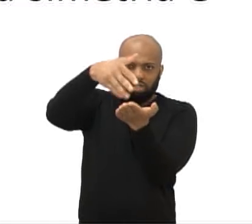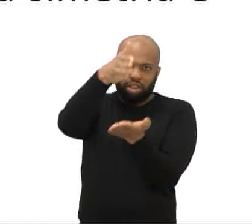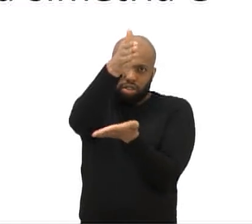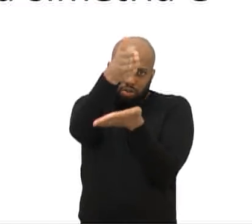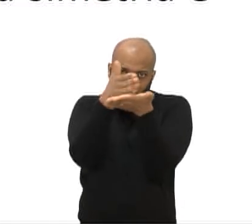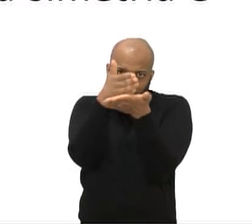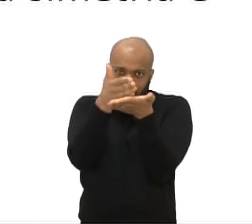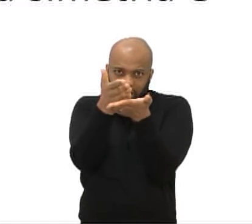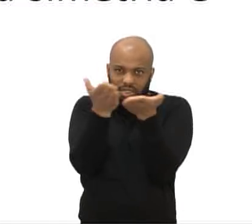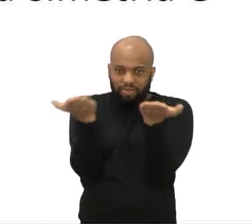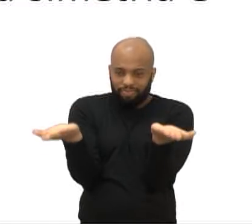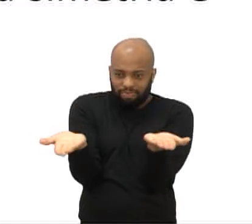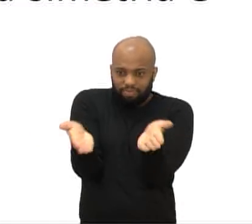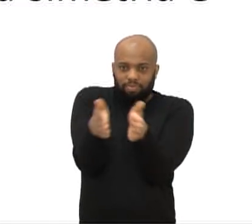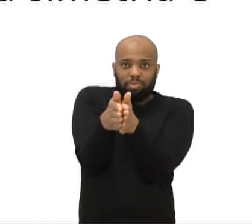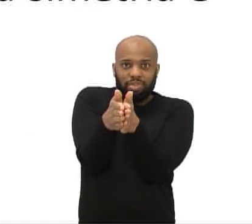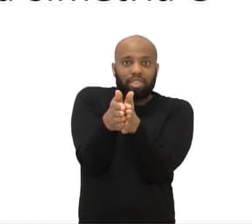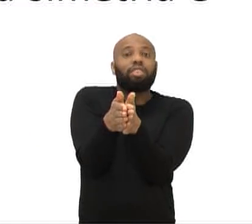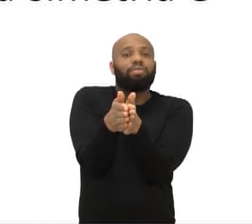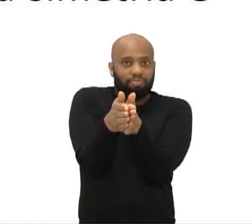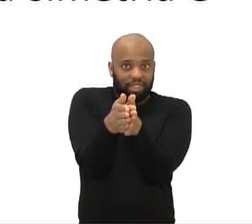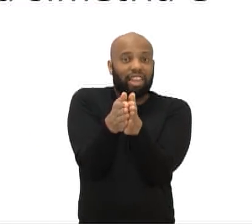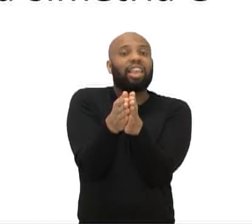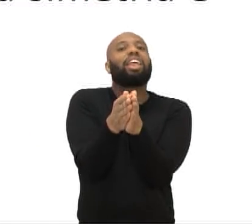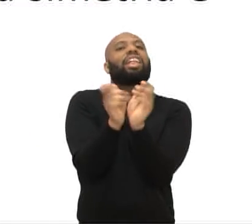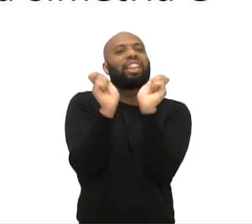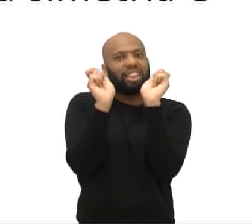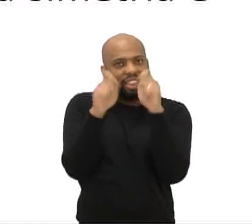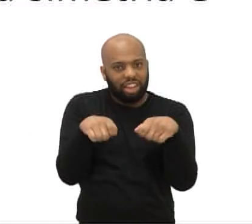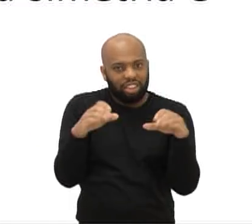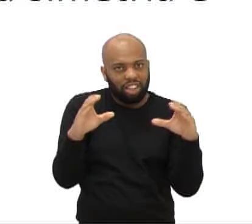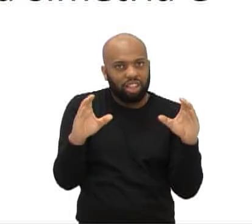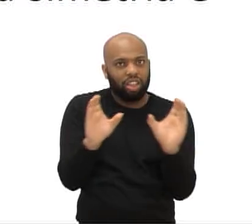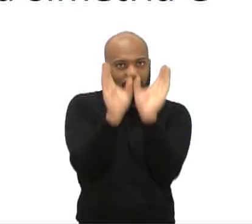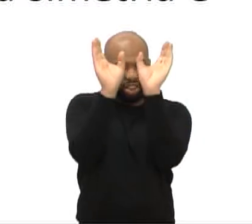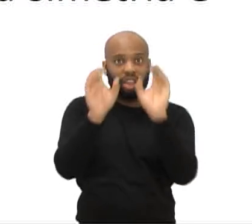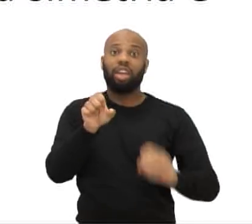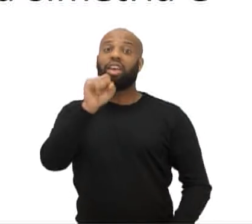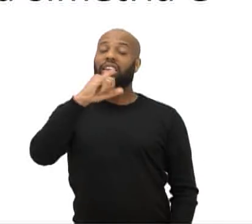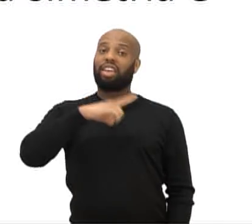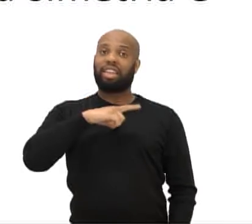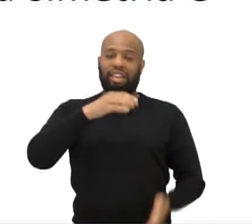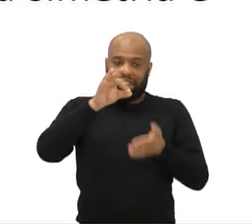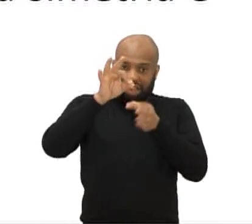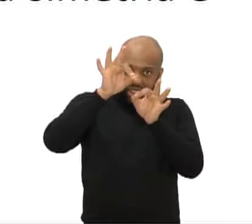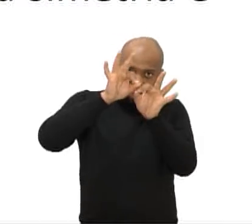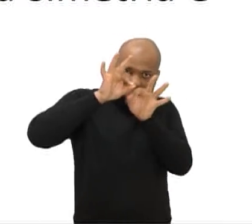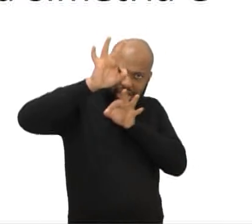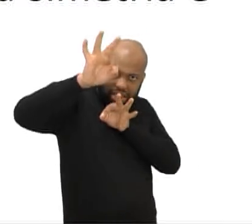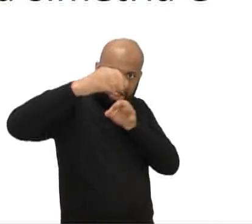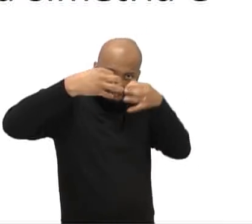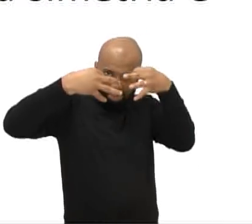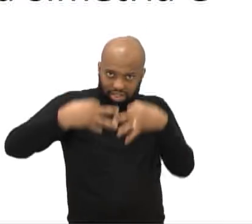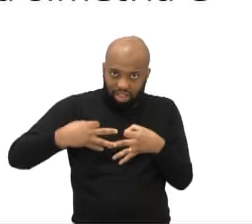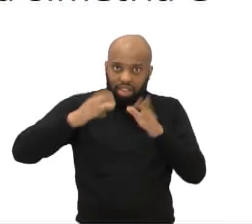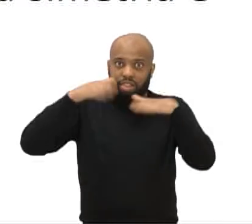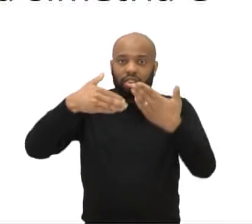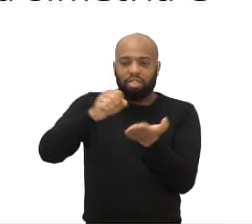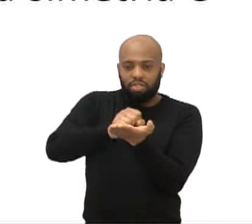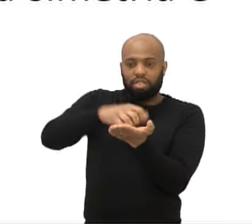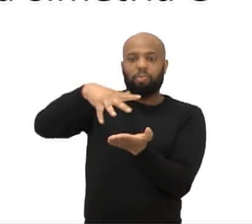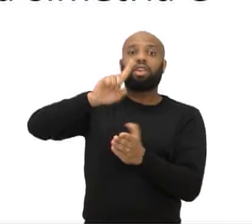as duas partes se sobreponham e coincidam. Se essa linha reta existir, a figura